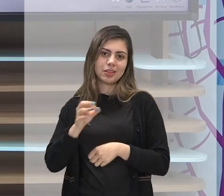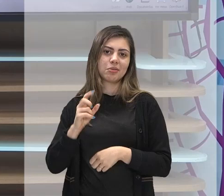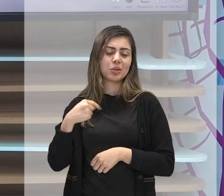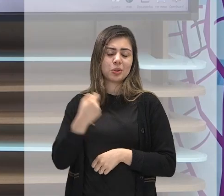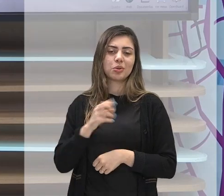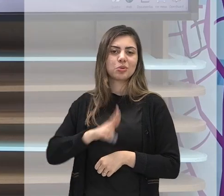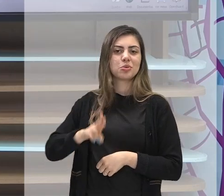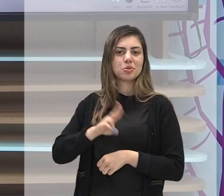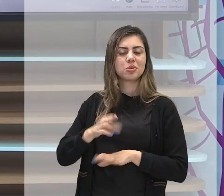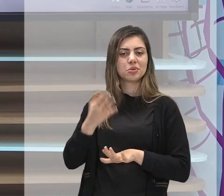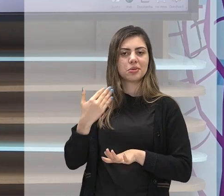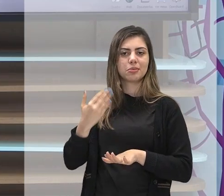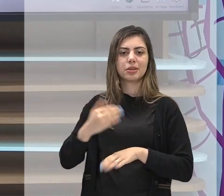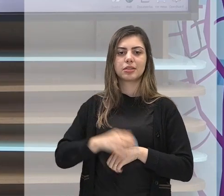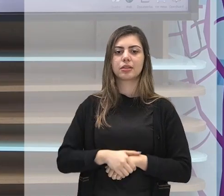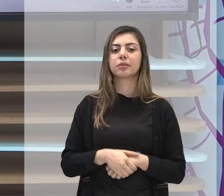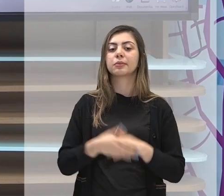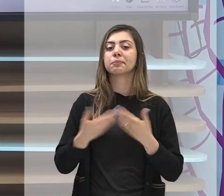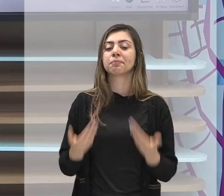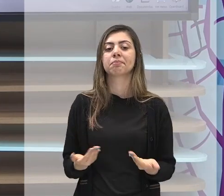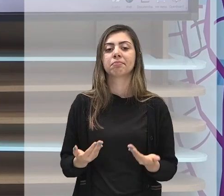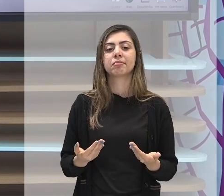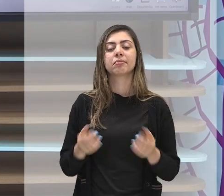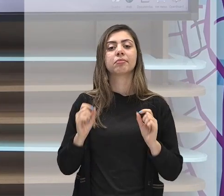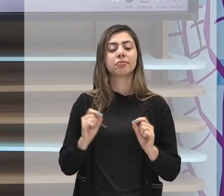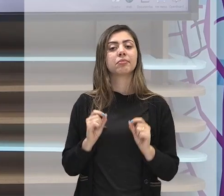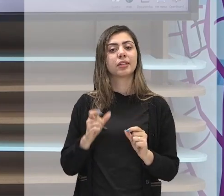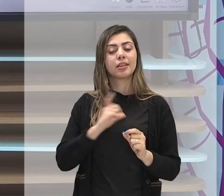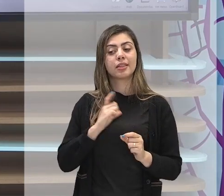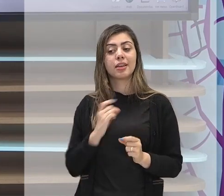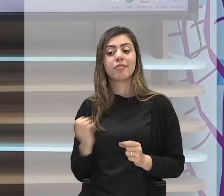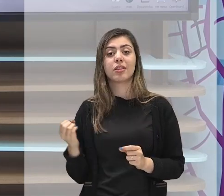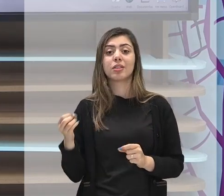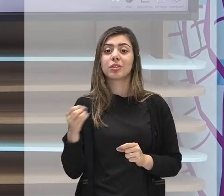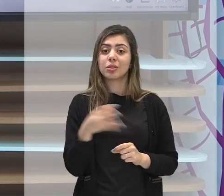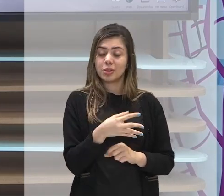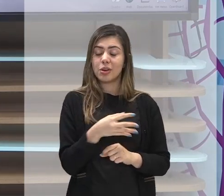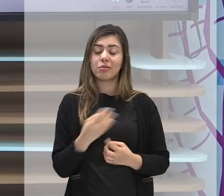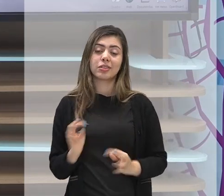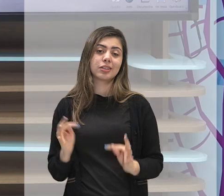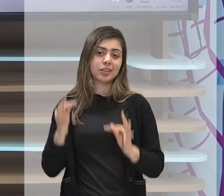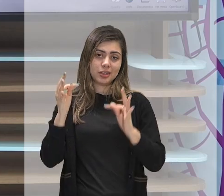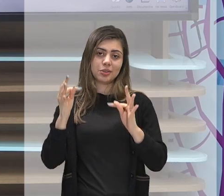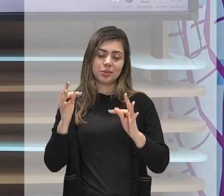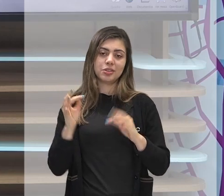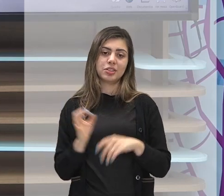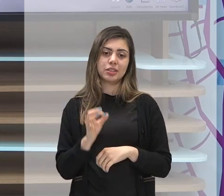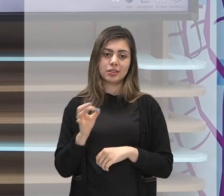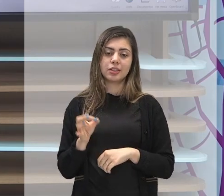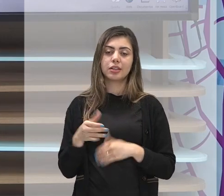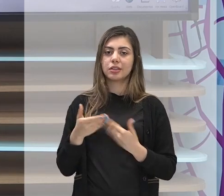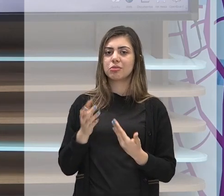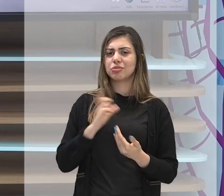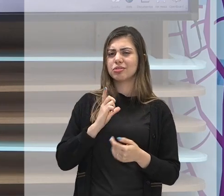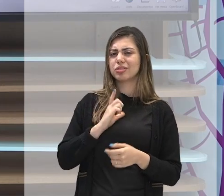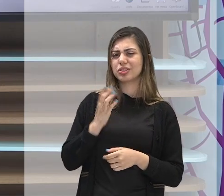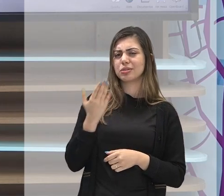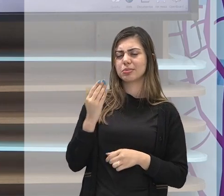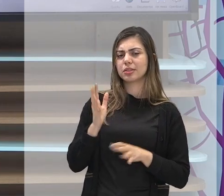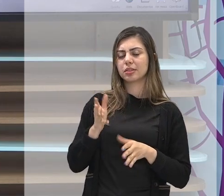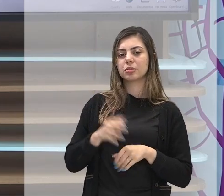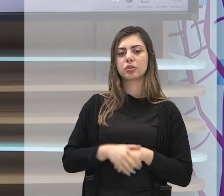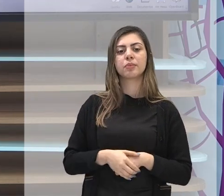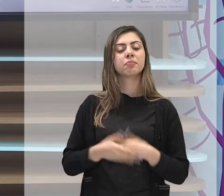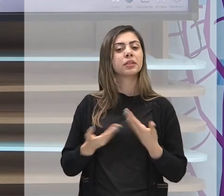utilizavam desses combustíveis fósseis, ou seja, modernização da tecnologia que já existia. Ou